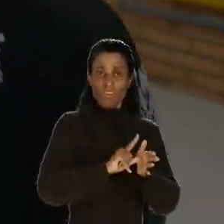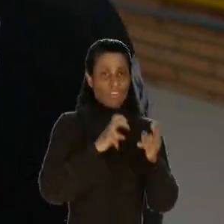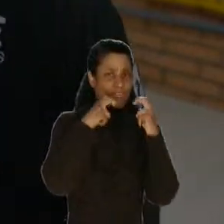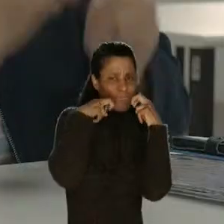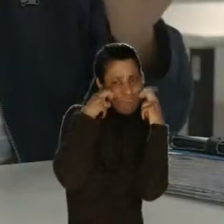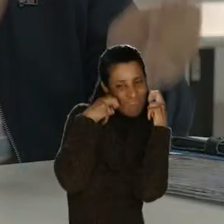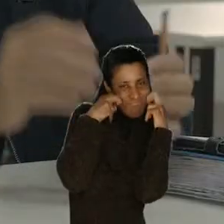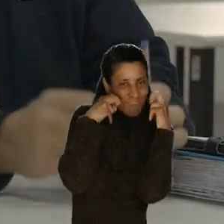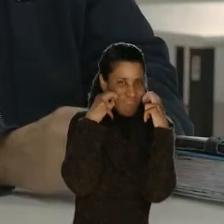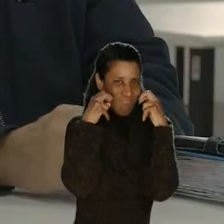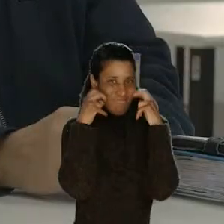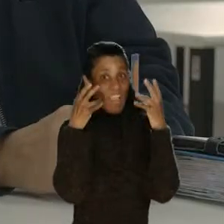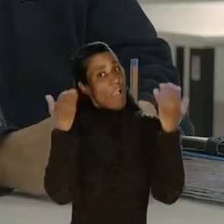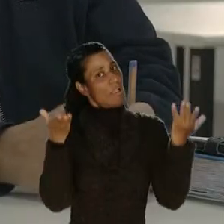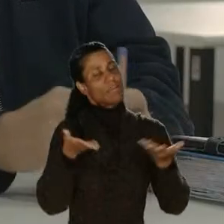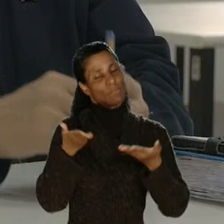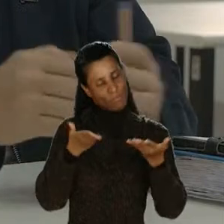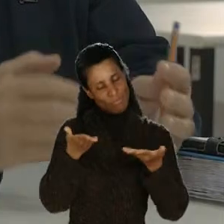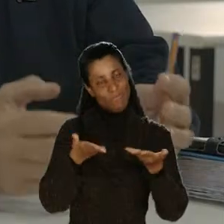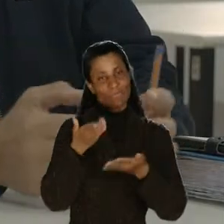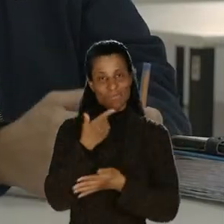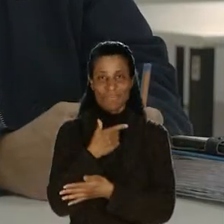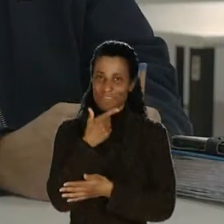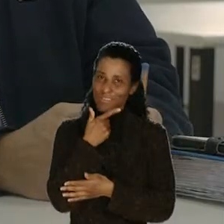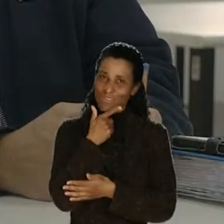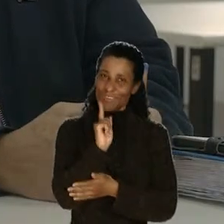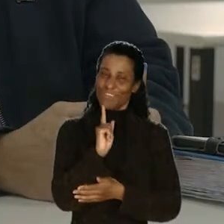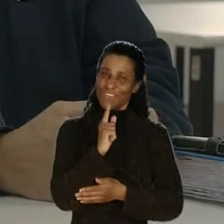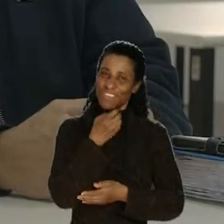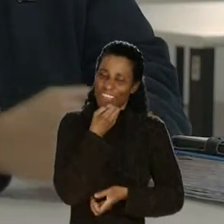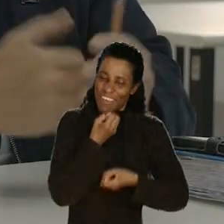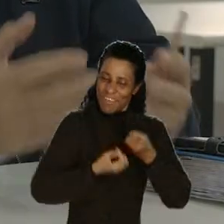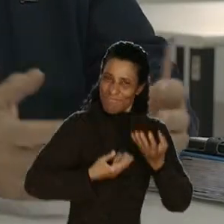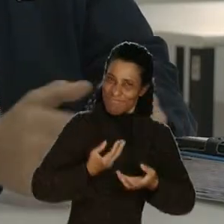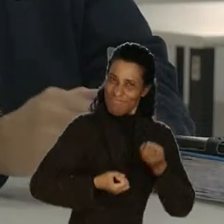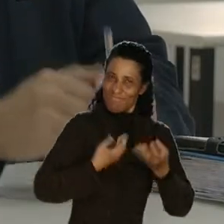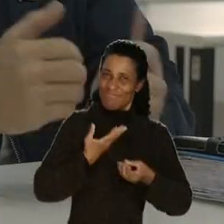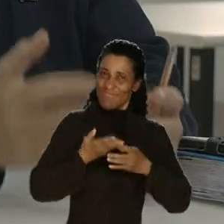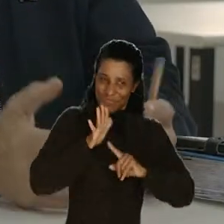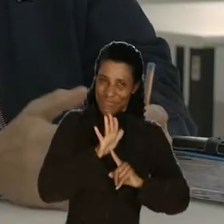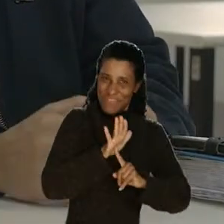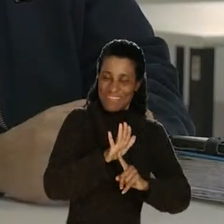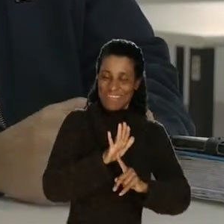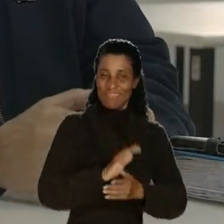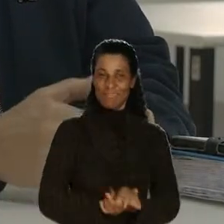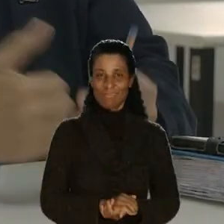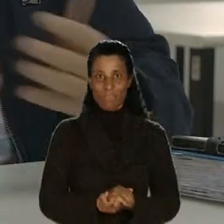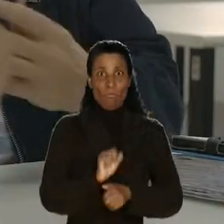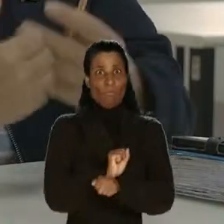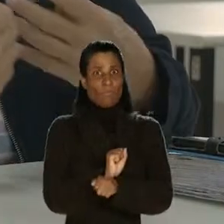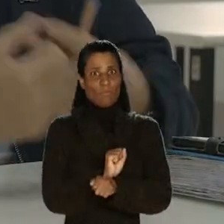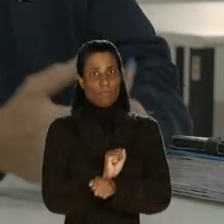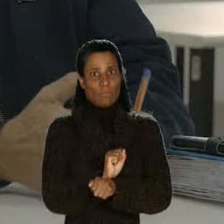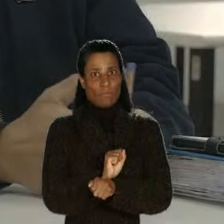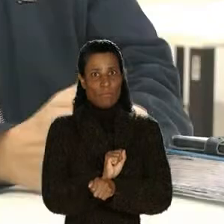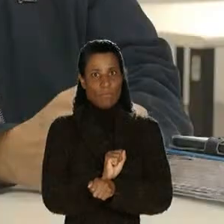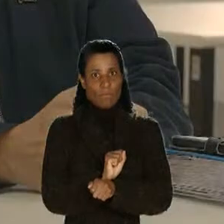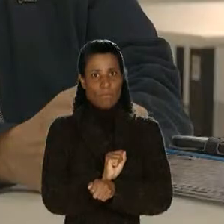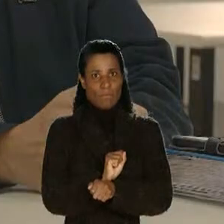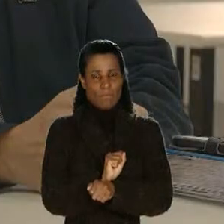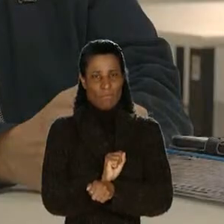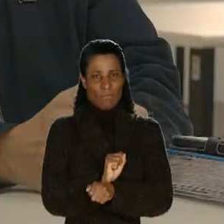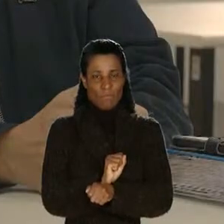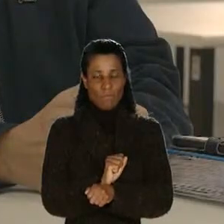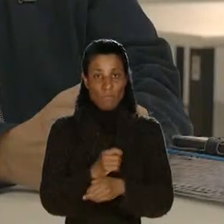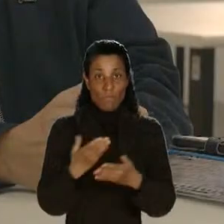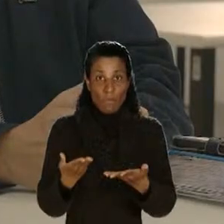postura tímida, né? Agora consegue já se verbalizar, se expor, né? Para tudo!